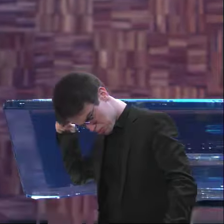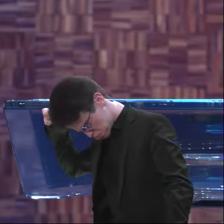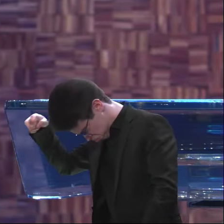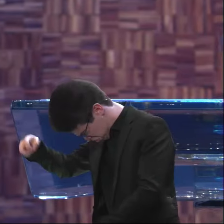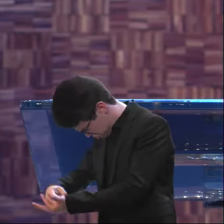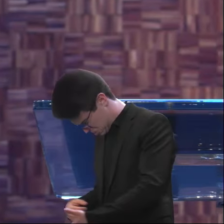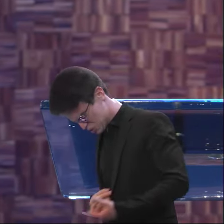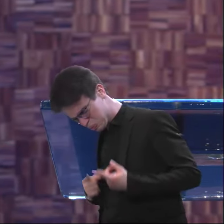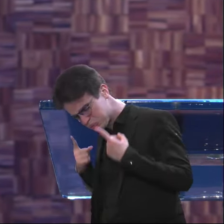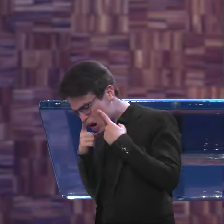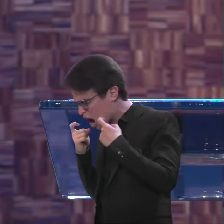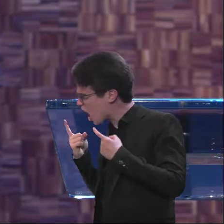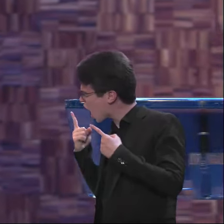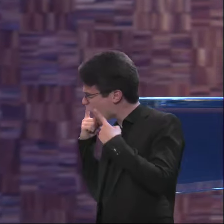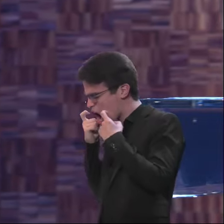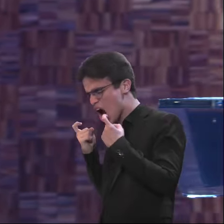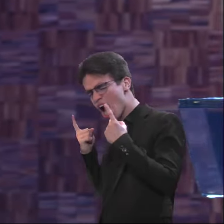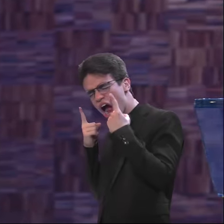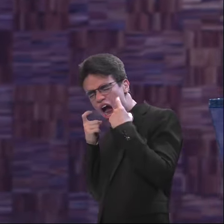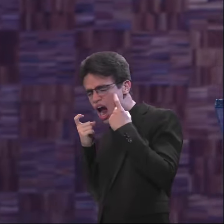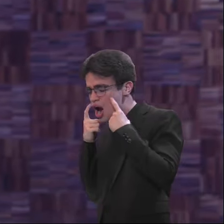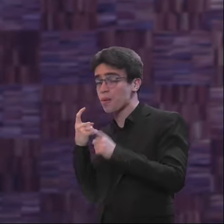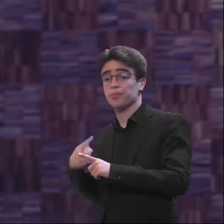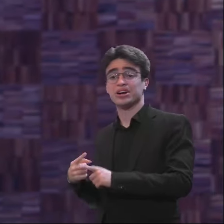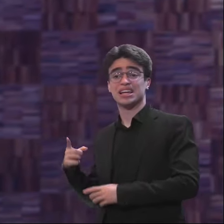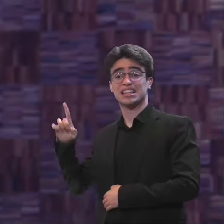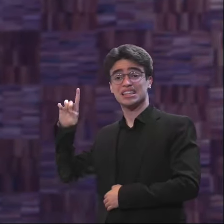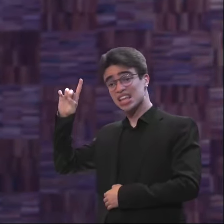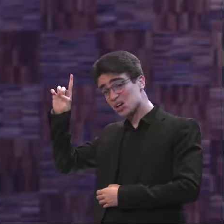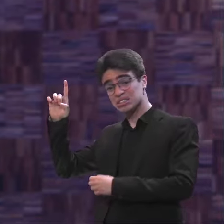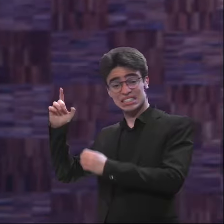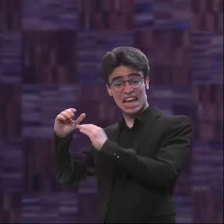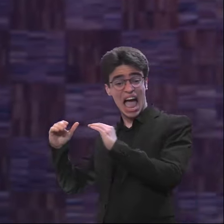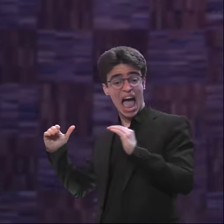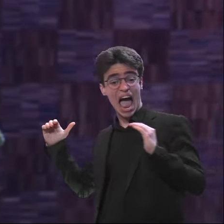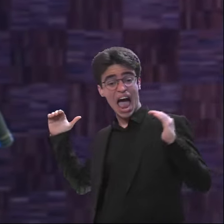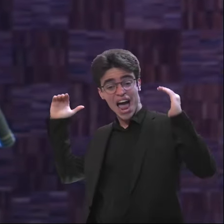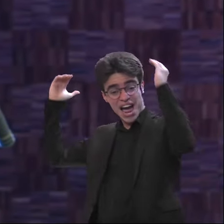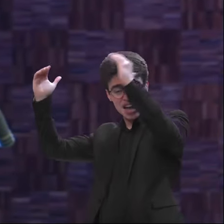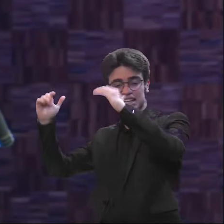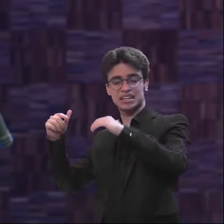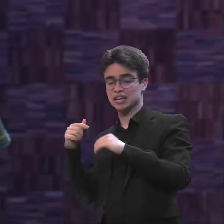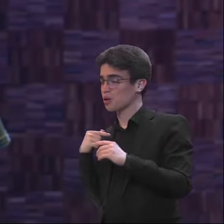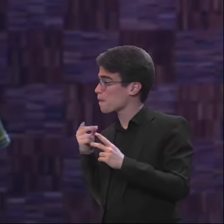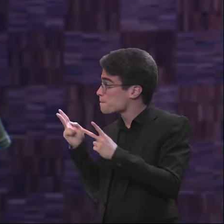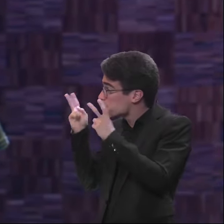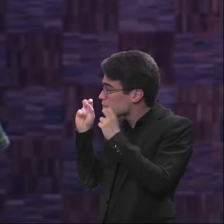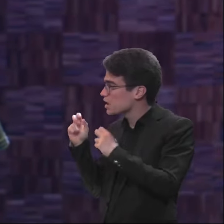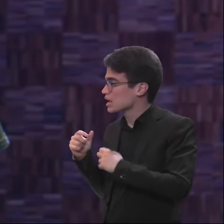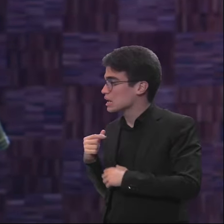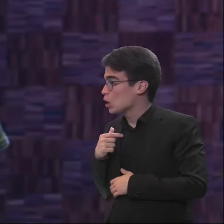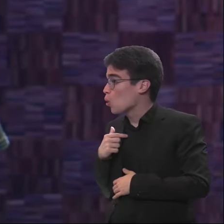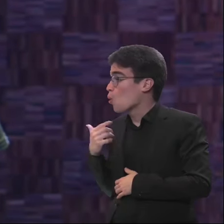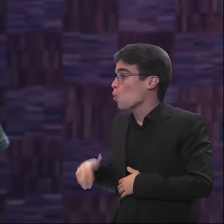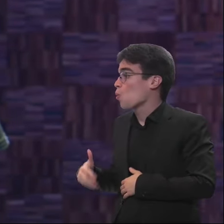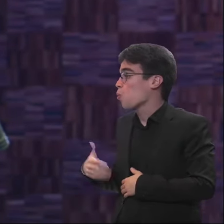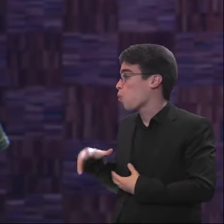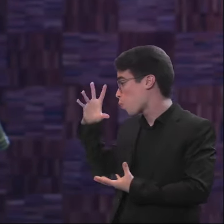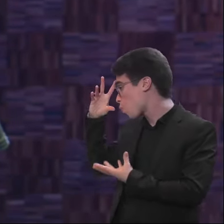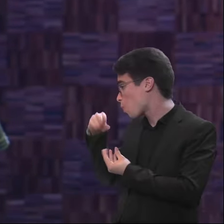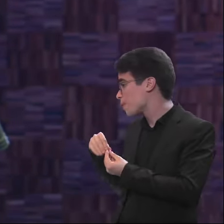porque eu sentia a grandeza do Senhor. Naquele dia eu entendi quem estava no comando, naquele